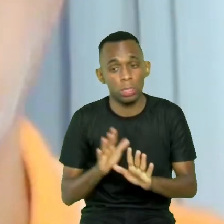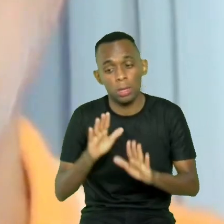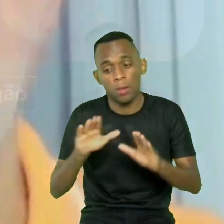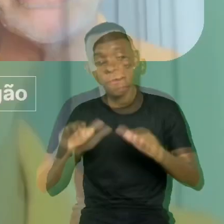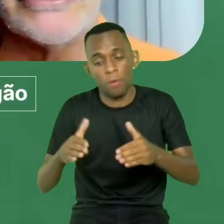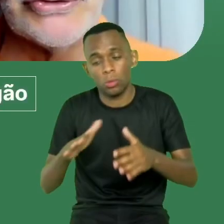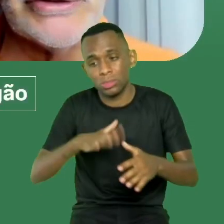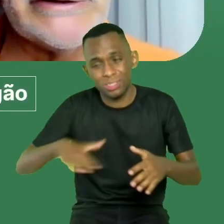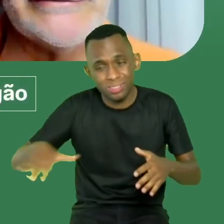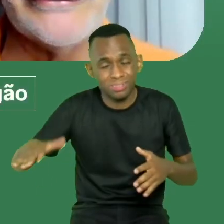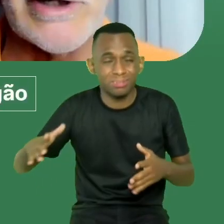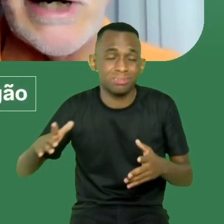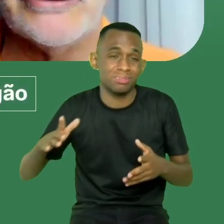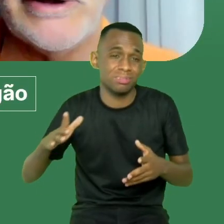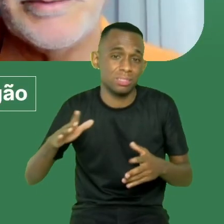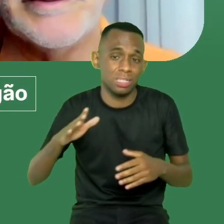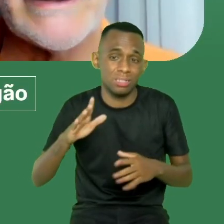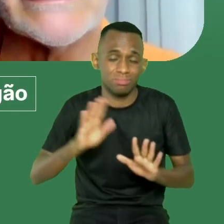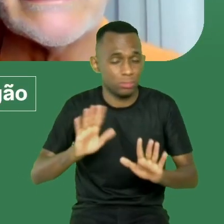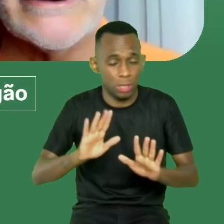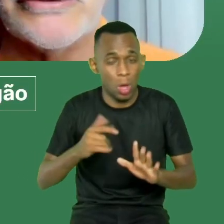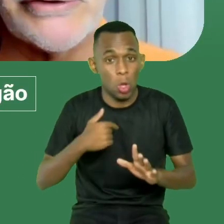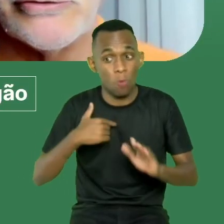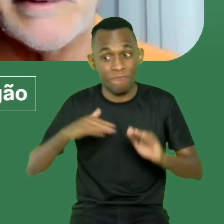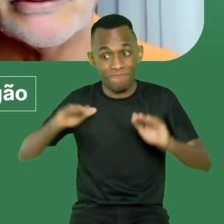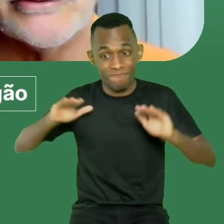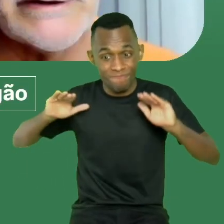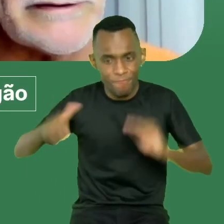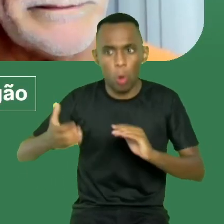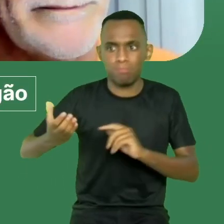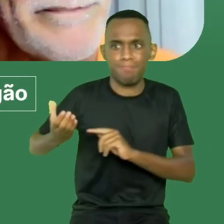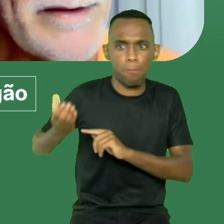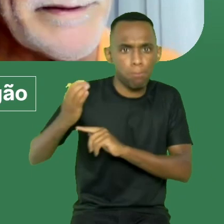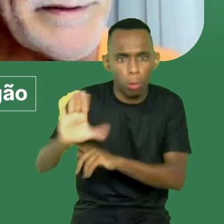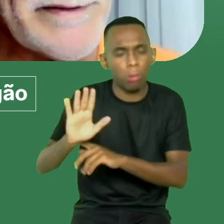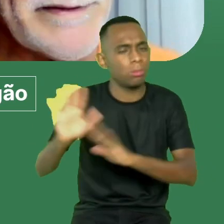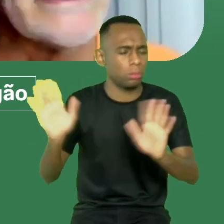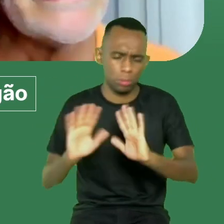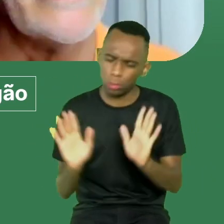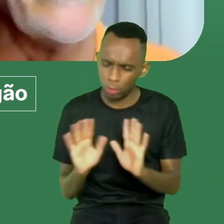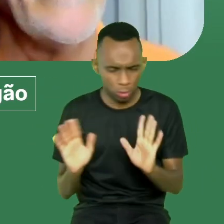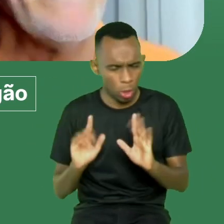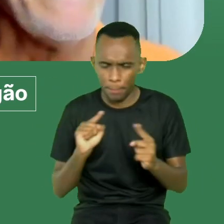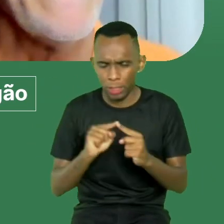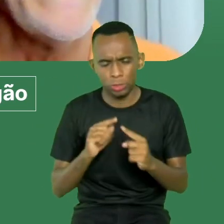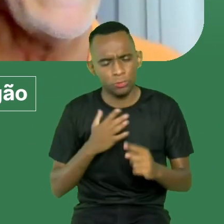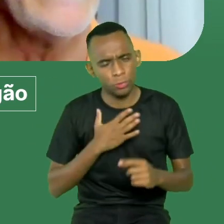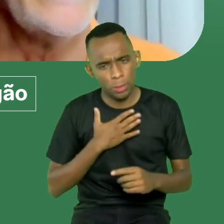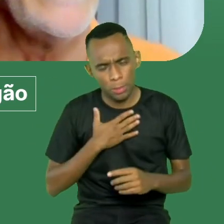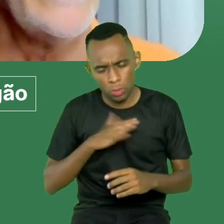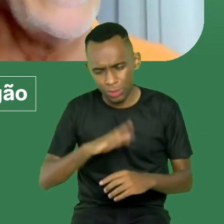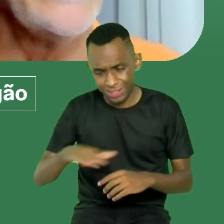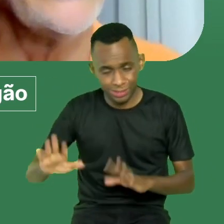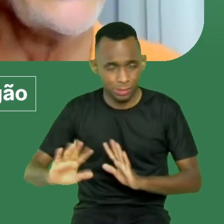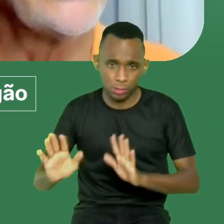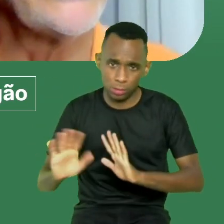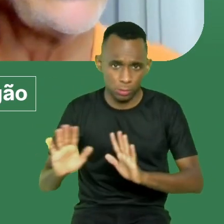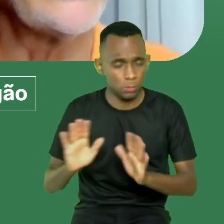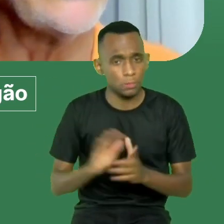alguma coisa, mas não estou assim focado em publicação de alguma coisa para crianças, não.